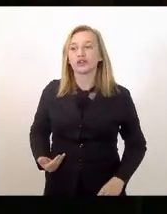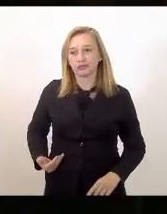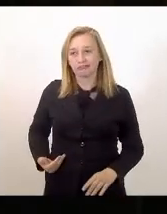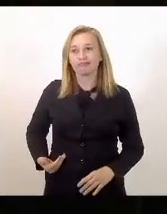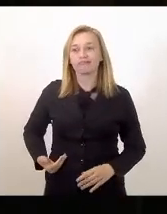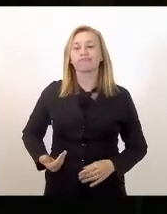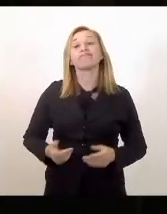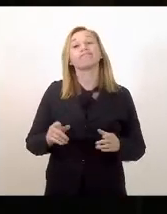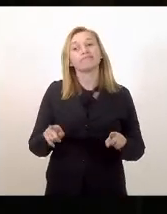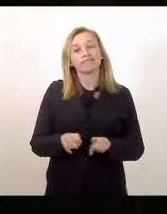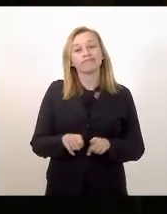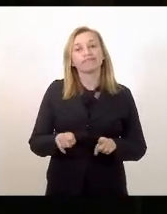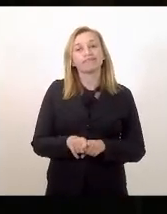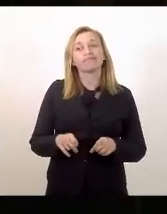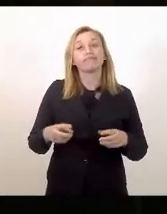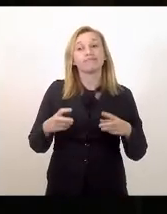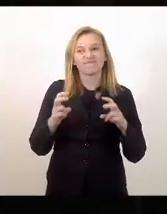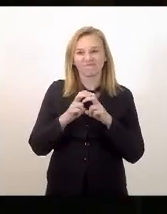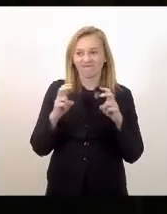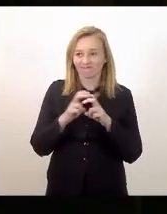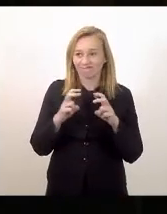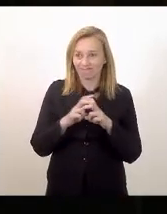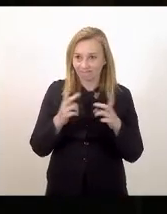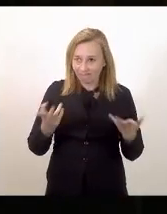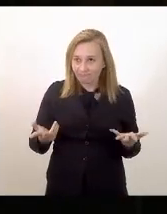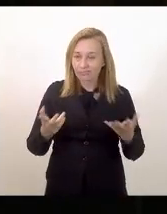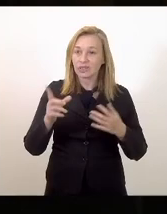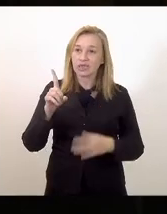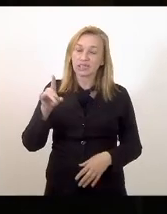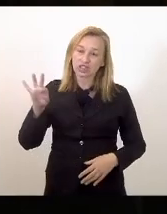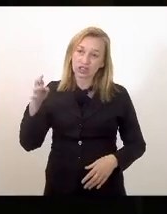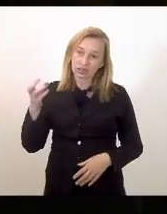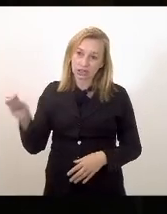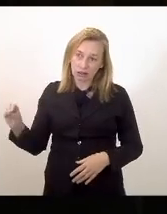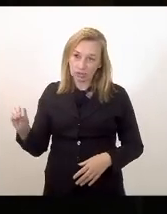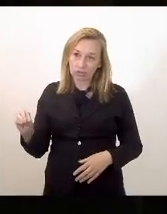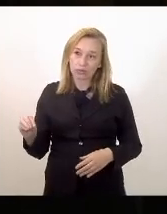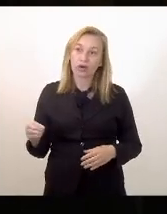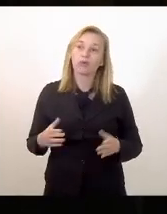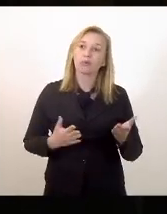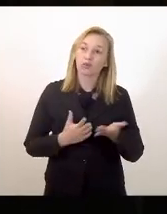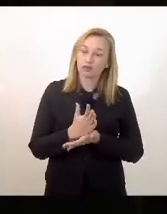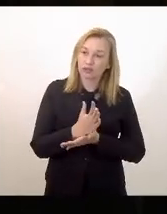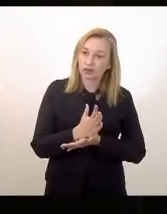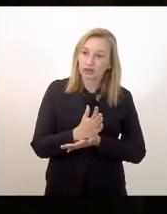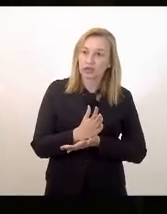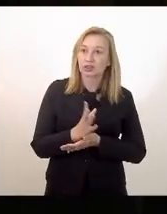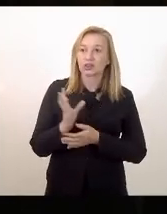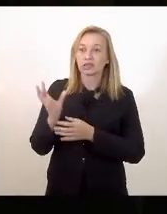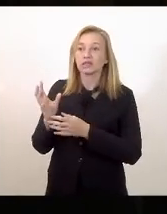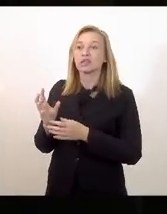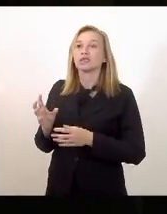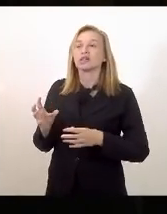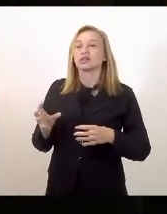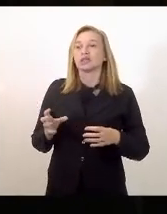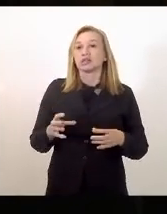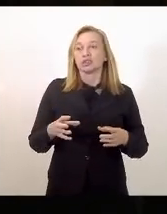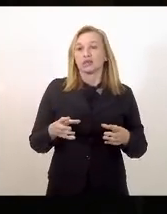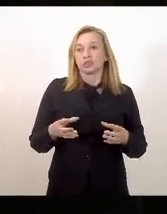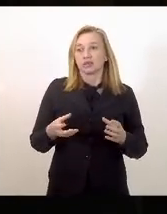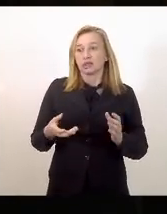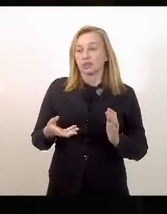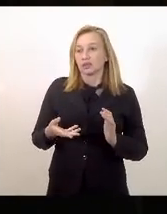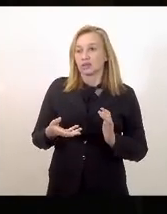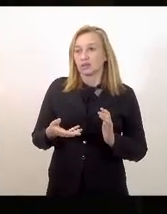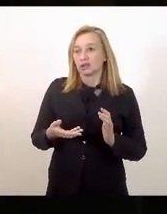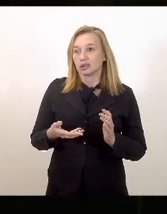portanto, também brigaram para que o distritão fosse aprovado na Câmara dos Deputados e, por